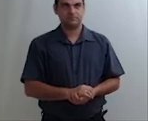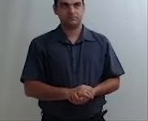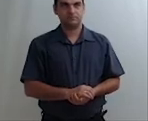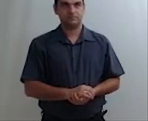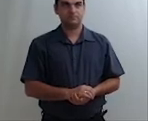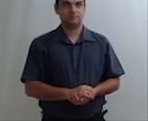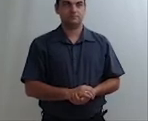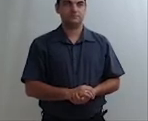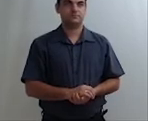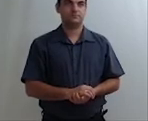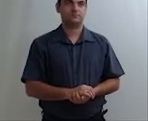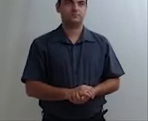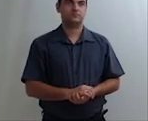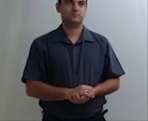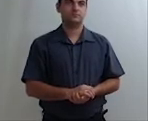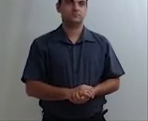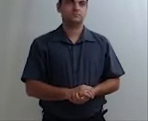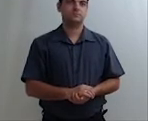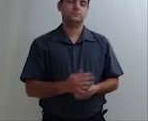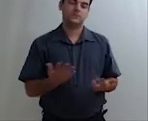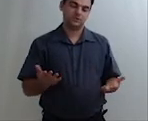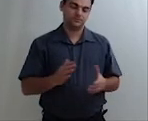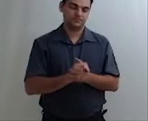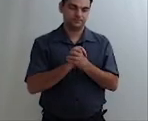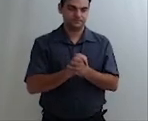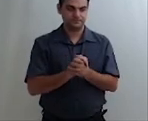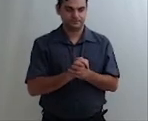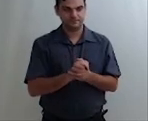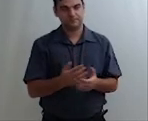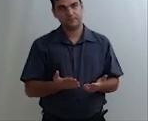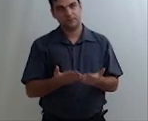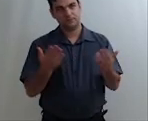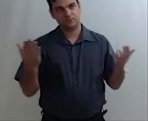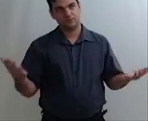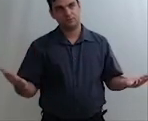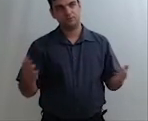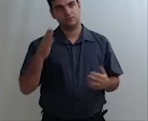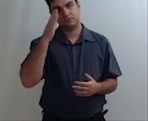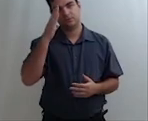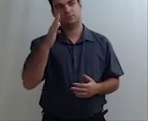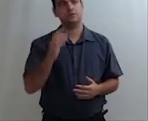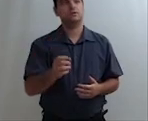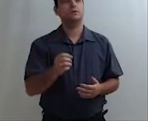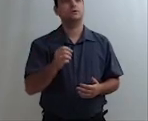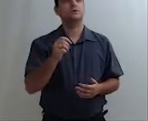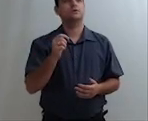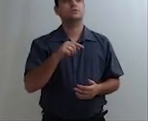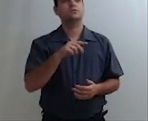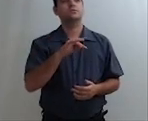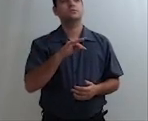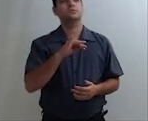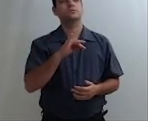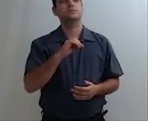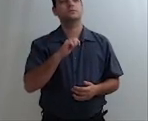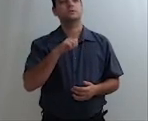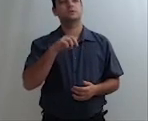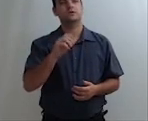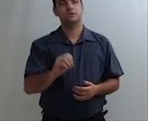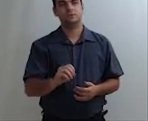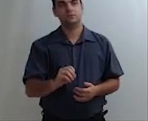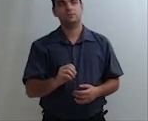reforço minhas felicitações eh de pronto ao Dr Thiago e o